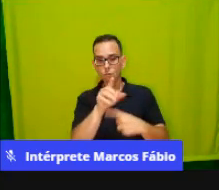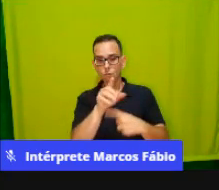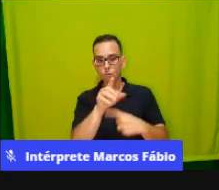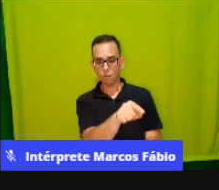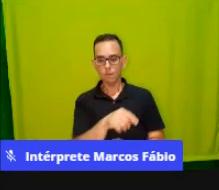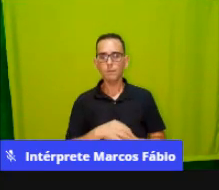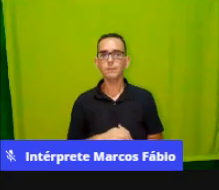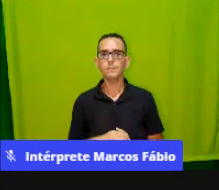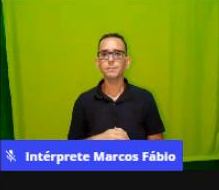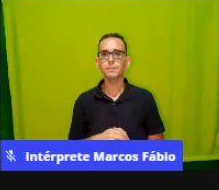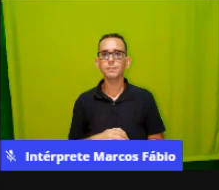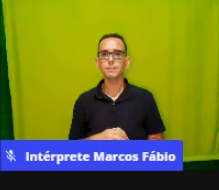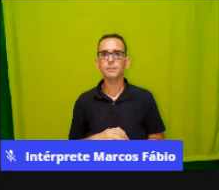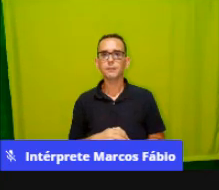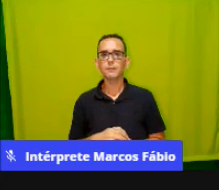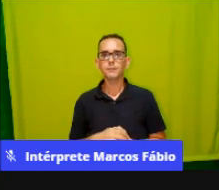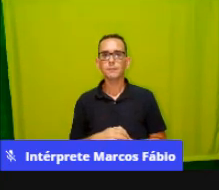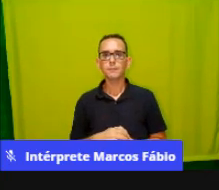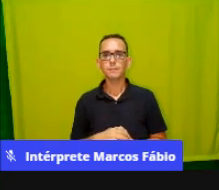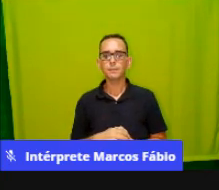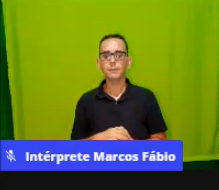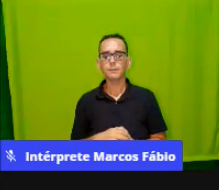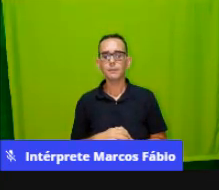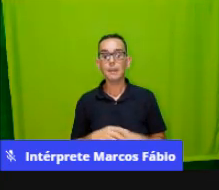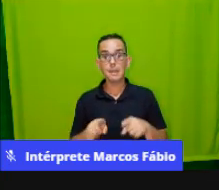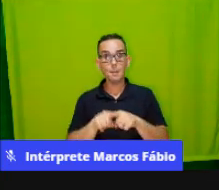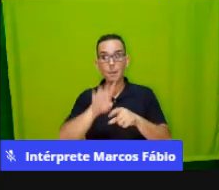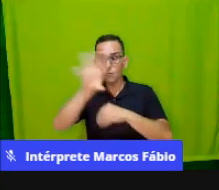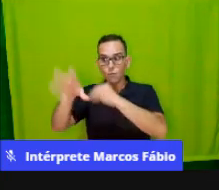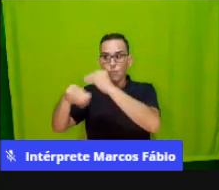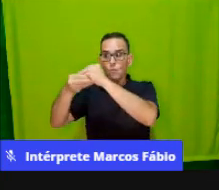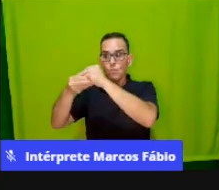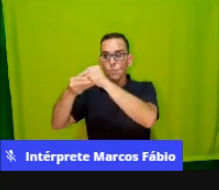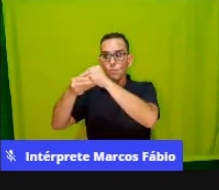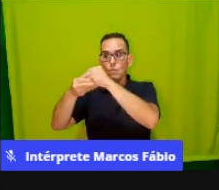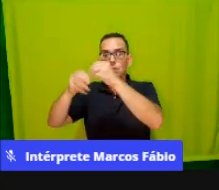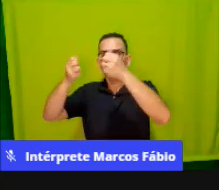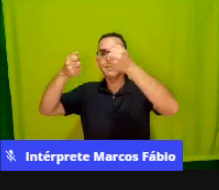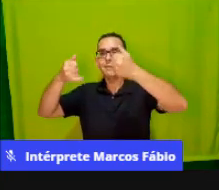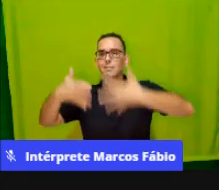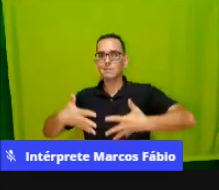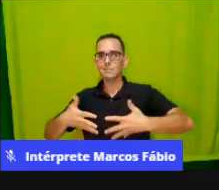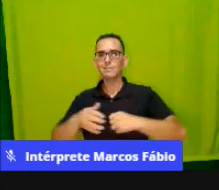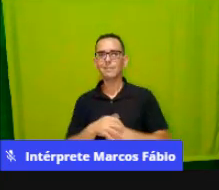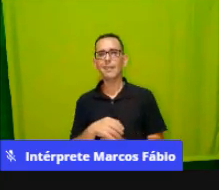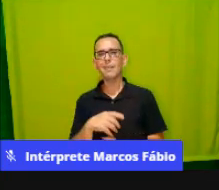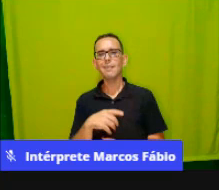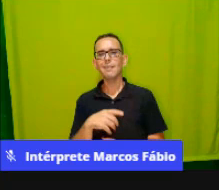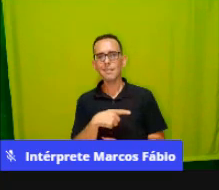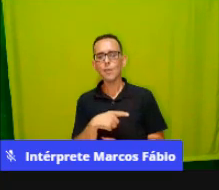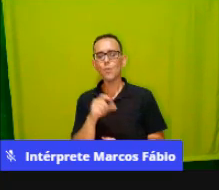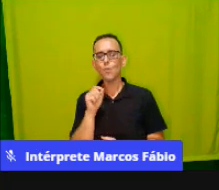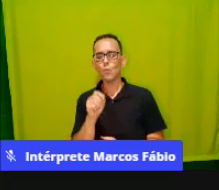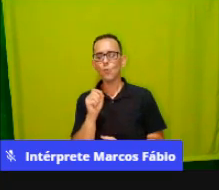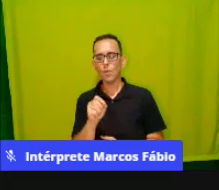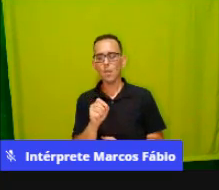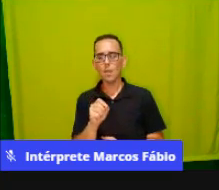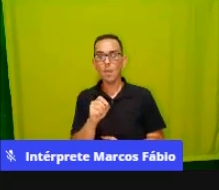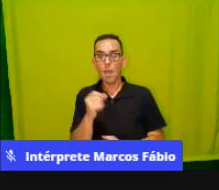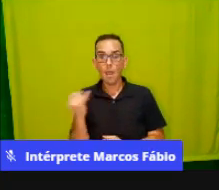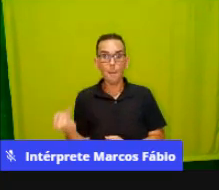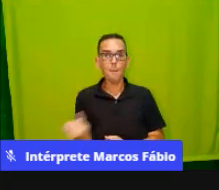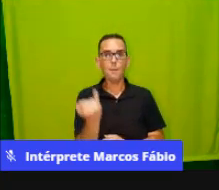passar. E complementando a fala da Silmara, então a gente quer ressaltar a importância